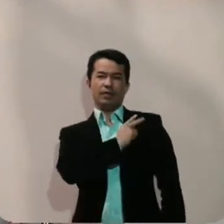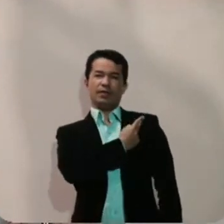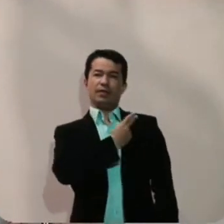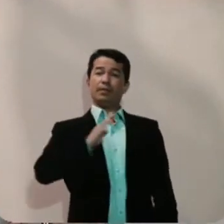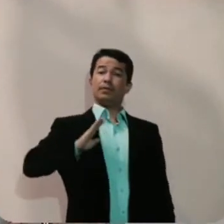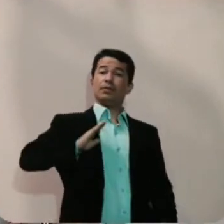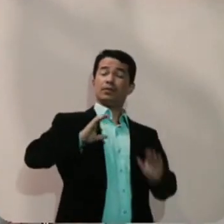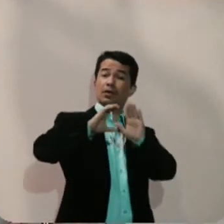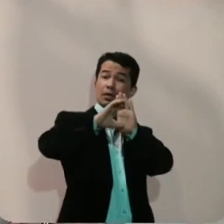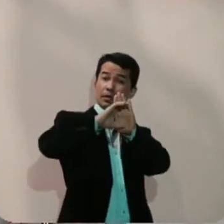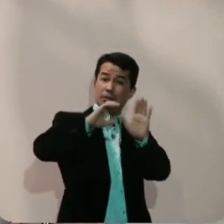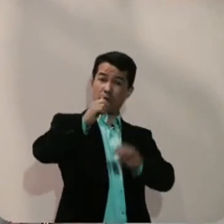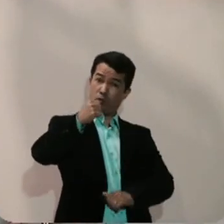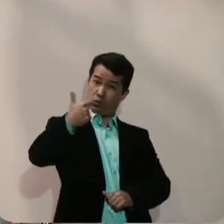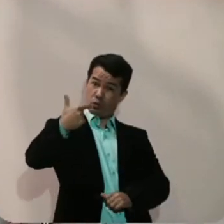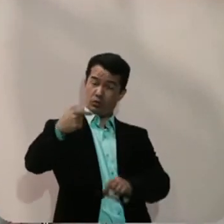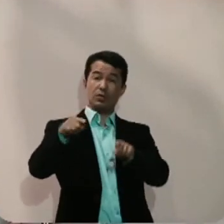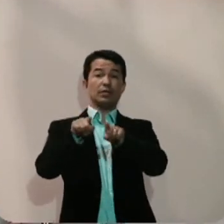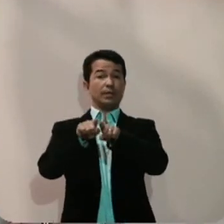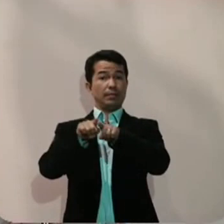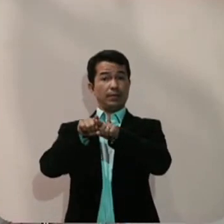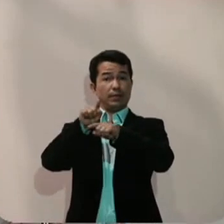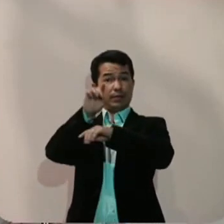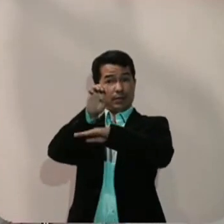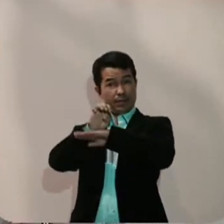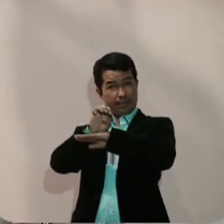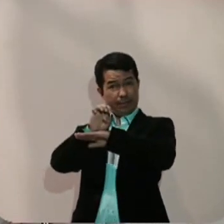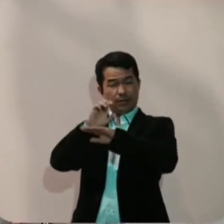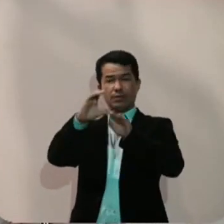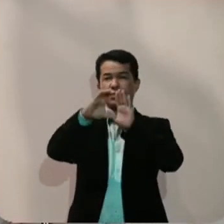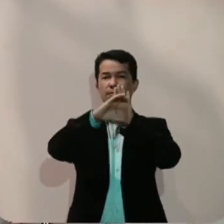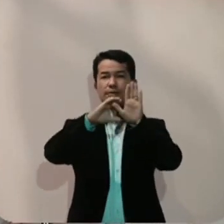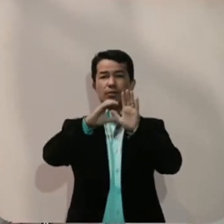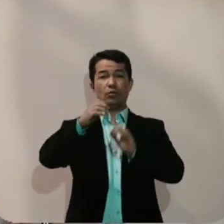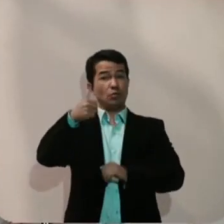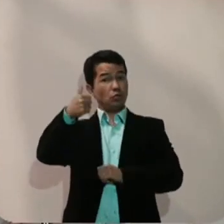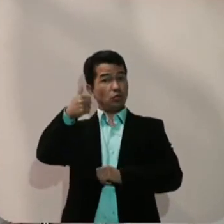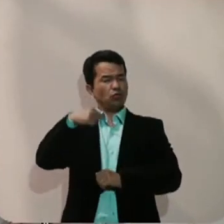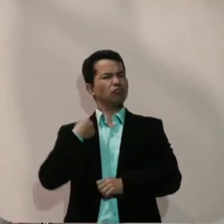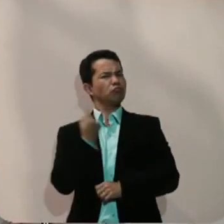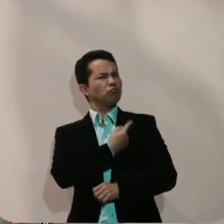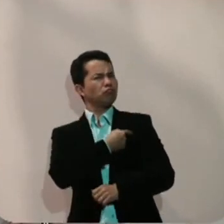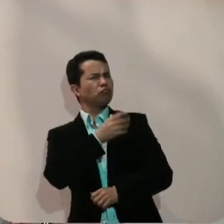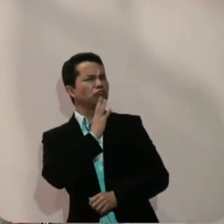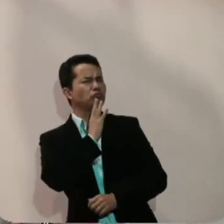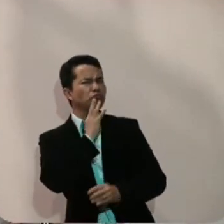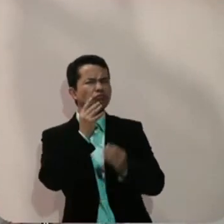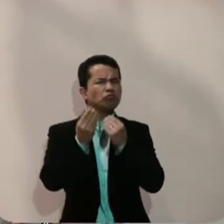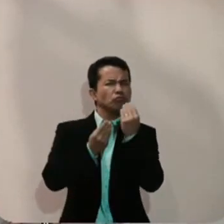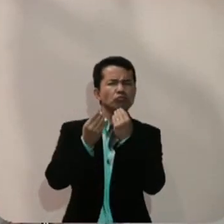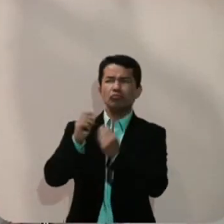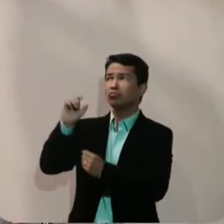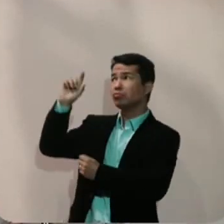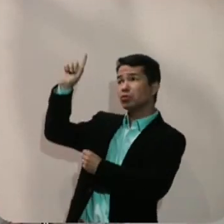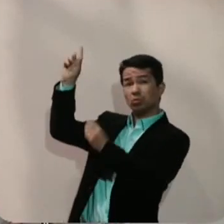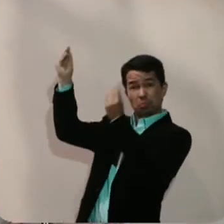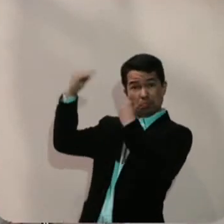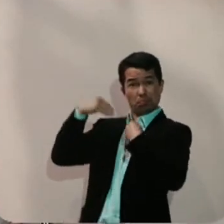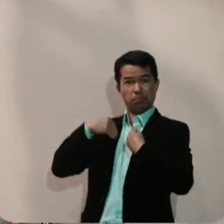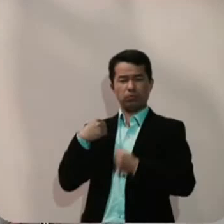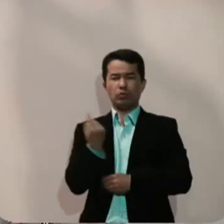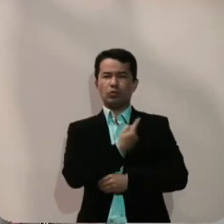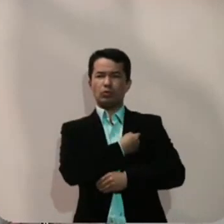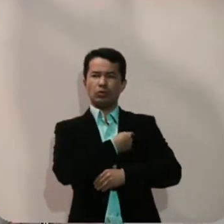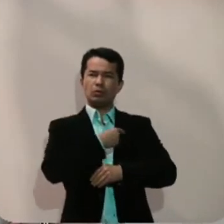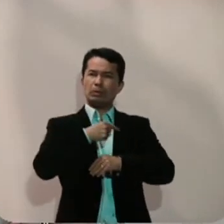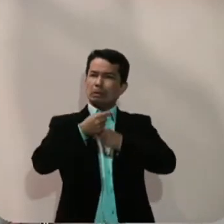alguns recursos que o Senhor coloca à nossa disposição para que a gente possa enfrentar as crises,